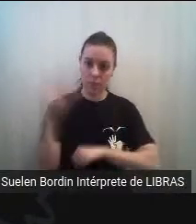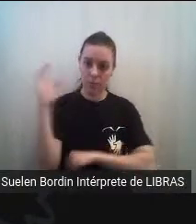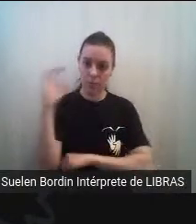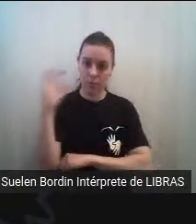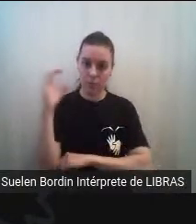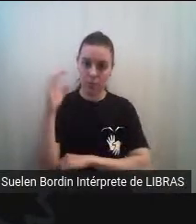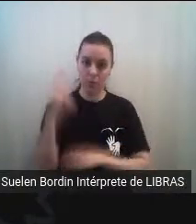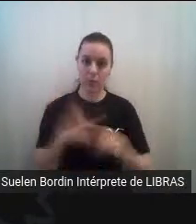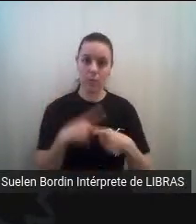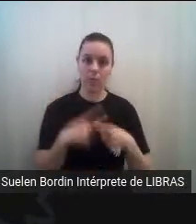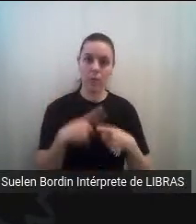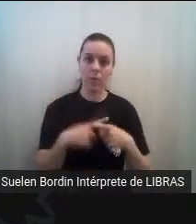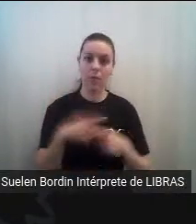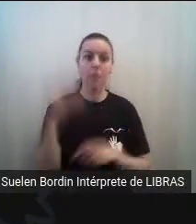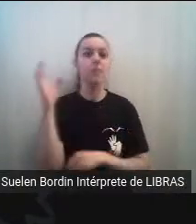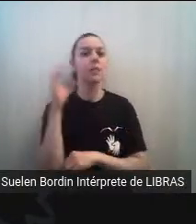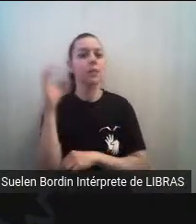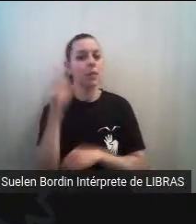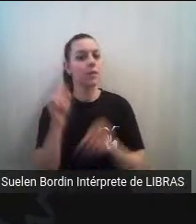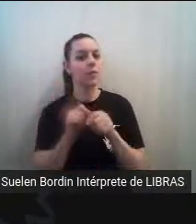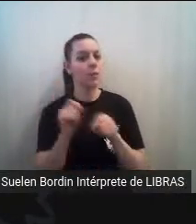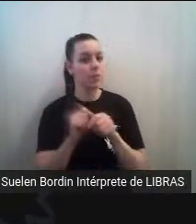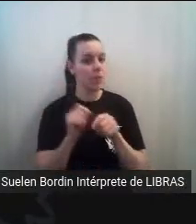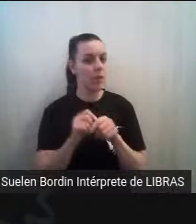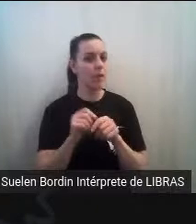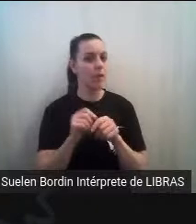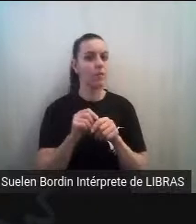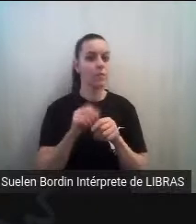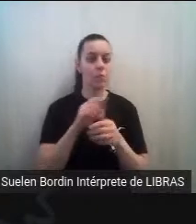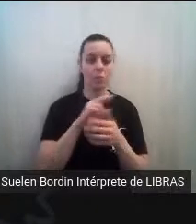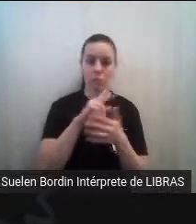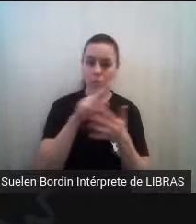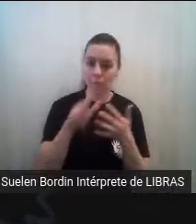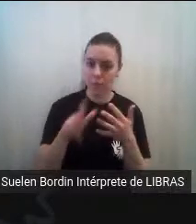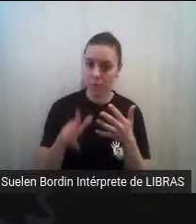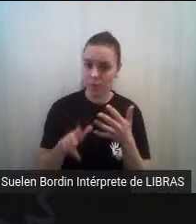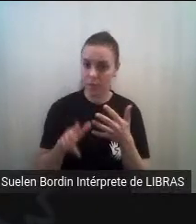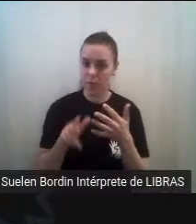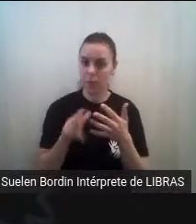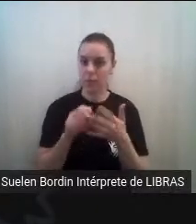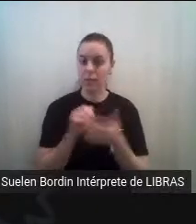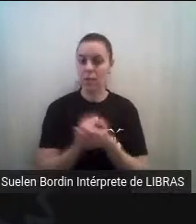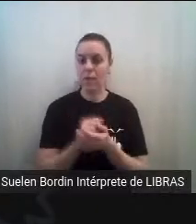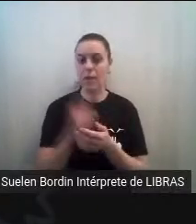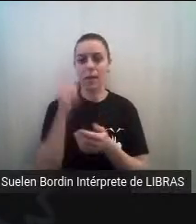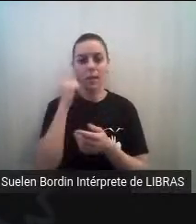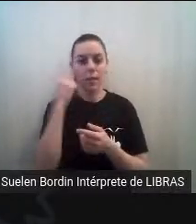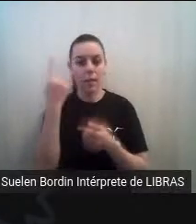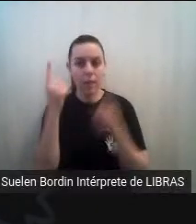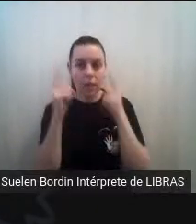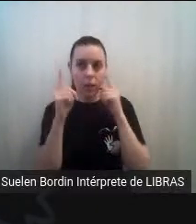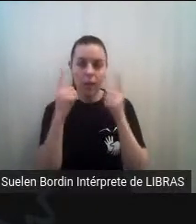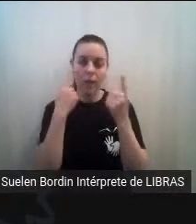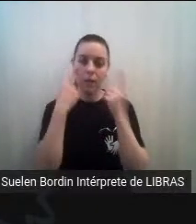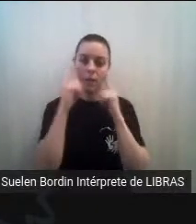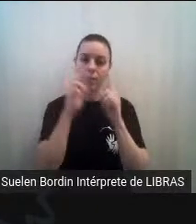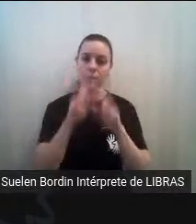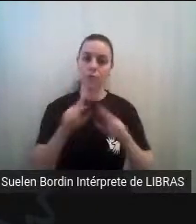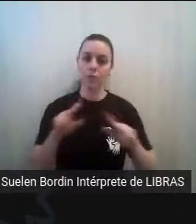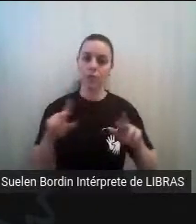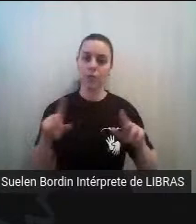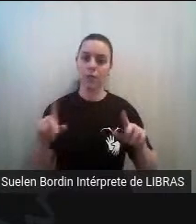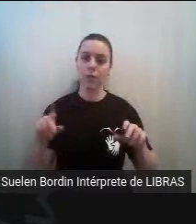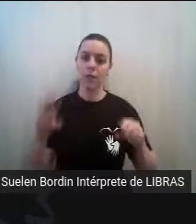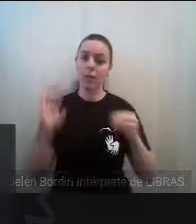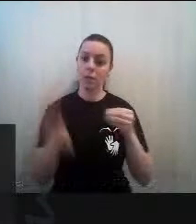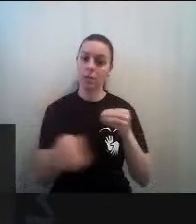Porque ciência faz com diversidade. Então, diversidade de pensamentos, ideias diferentes, se contribuem, faz a gente